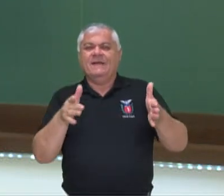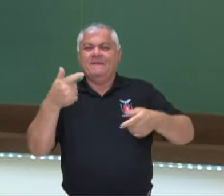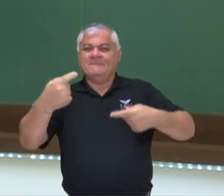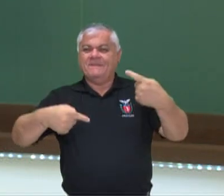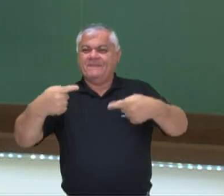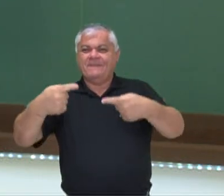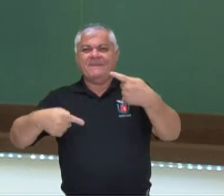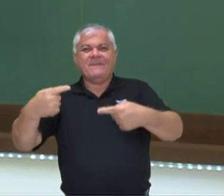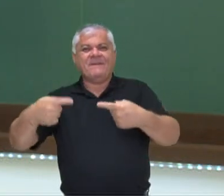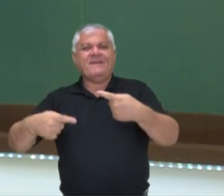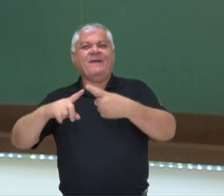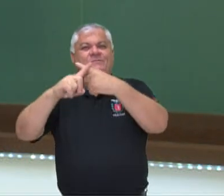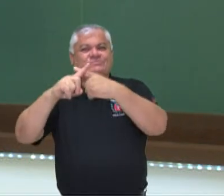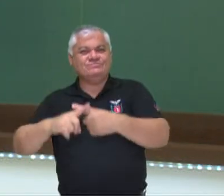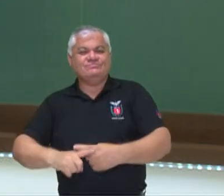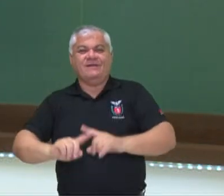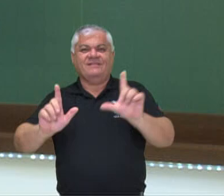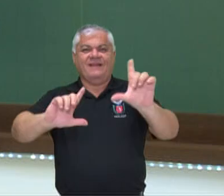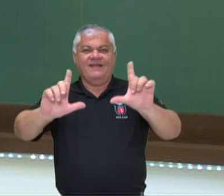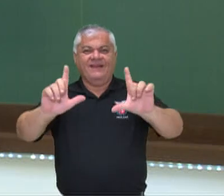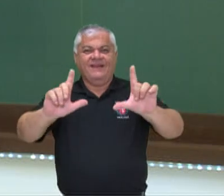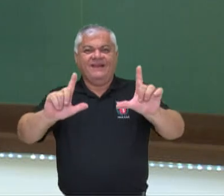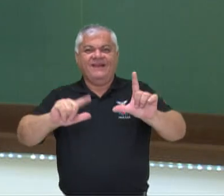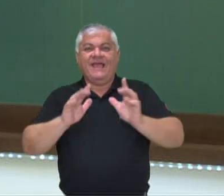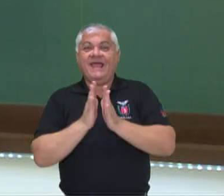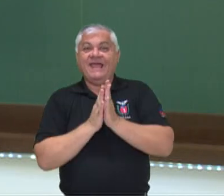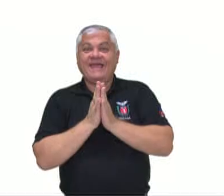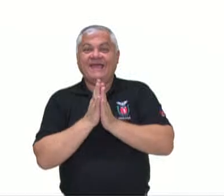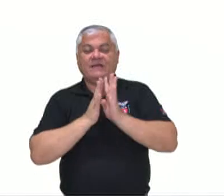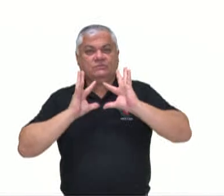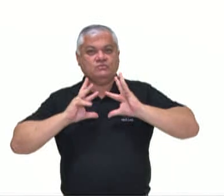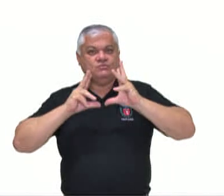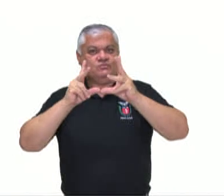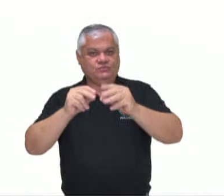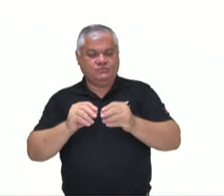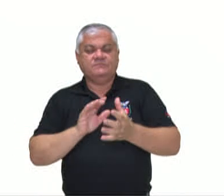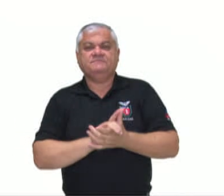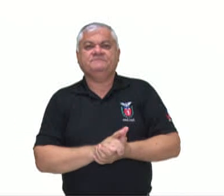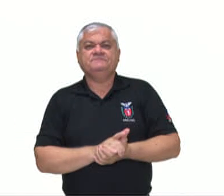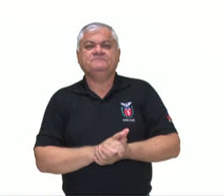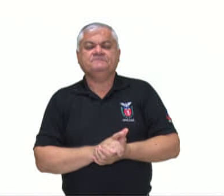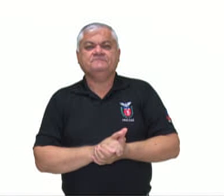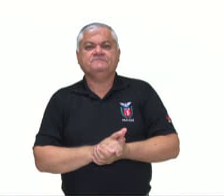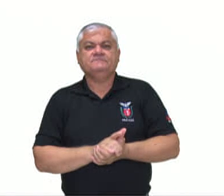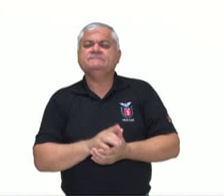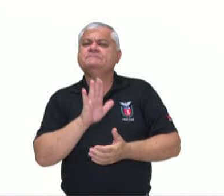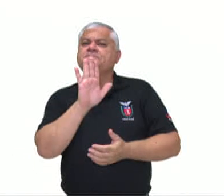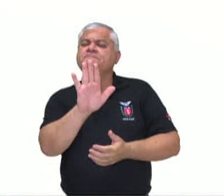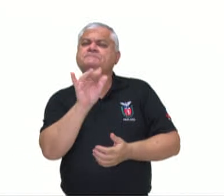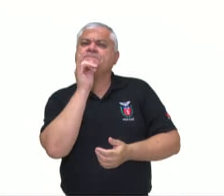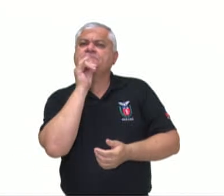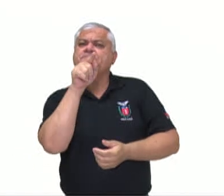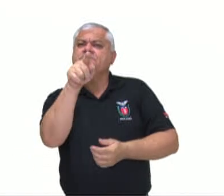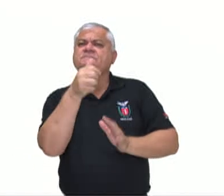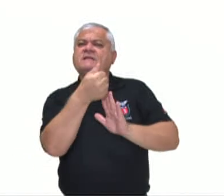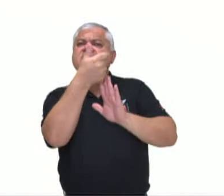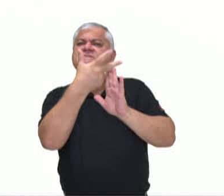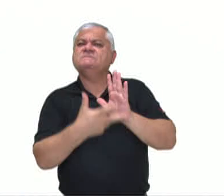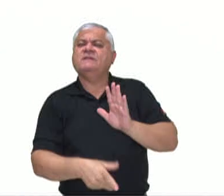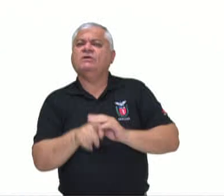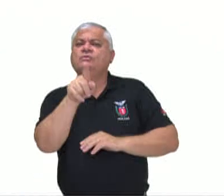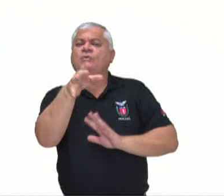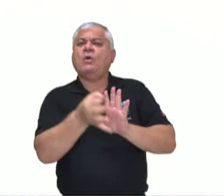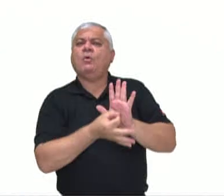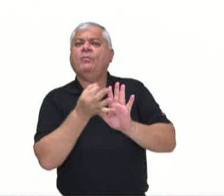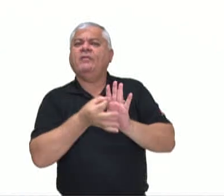começaram a ser mais televisionadas, a passar na TV. Com base nesse pensamento, explane qual a sua